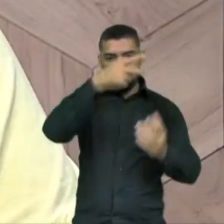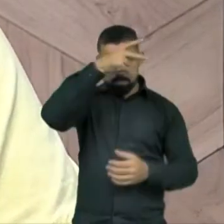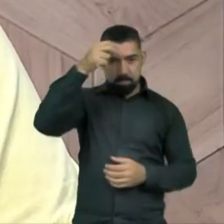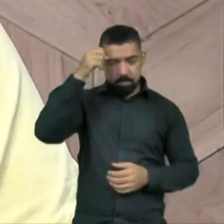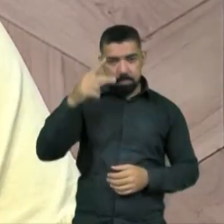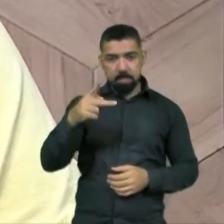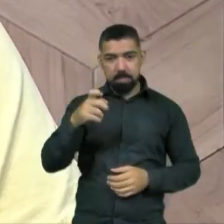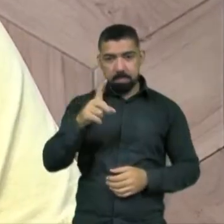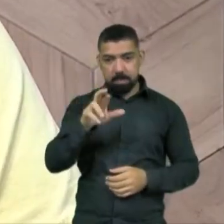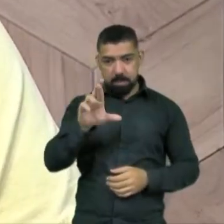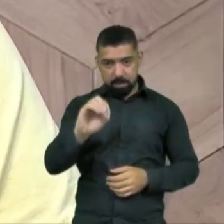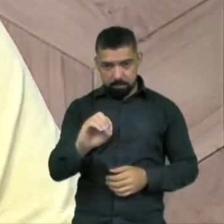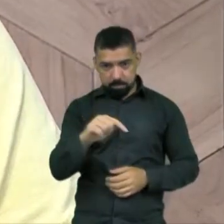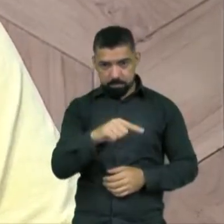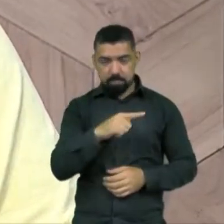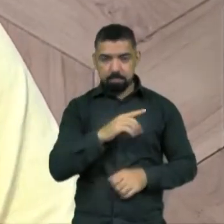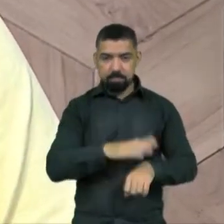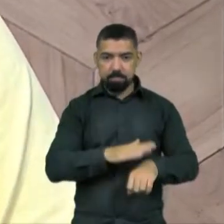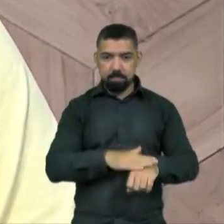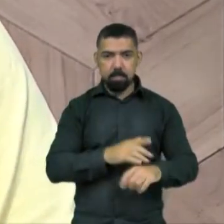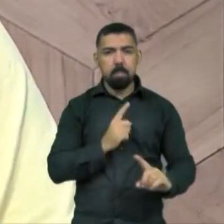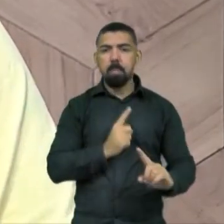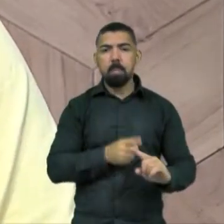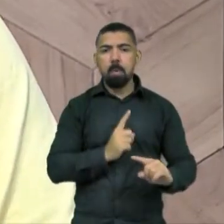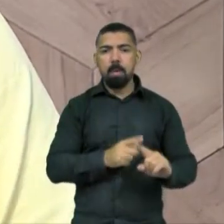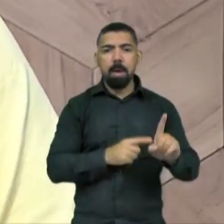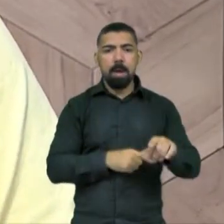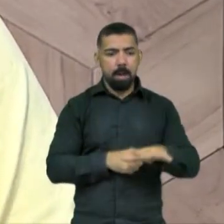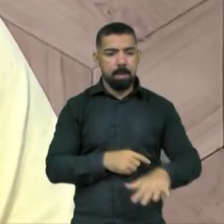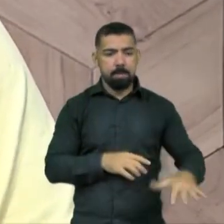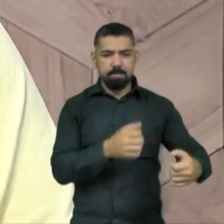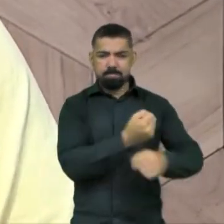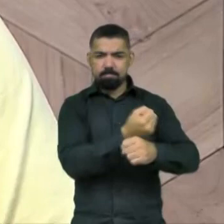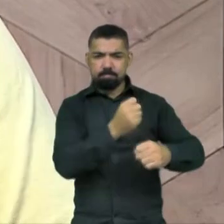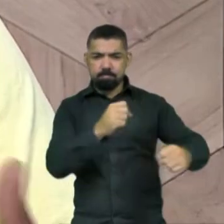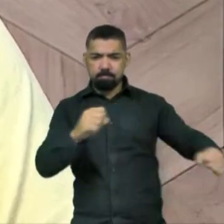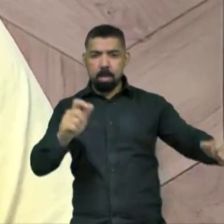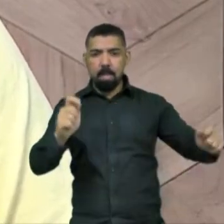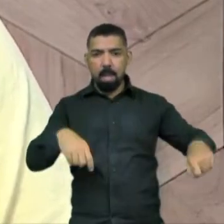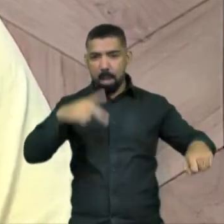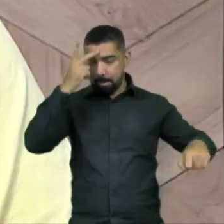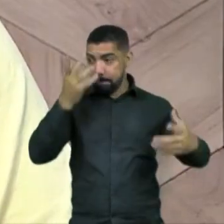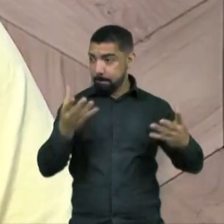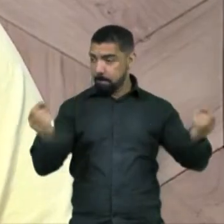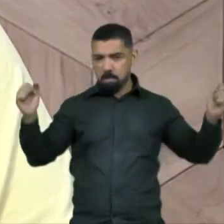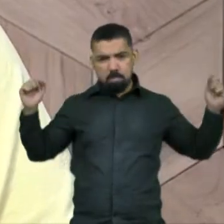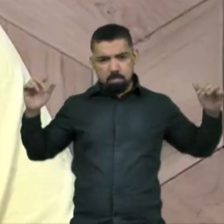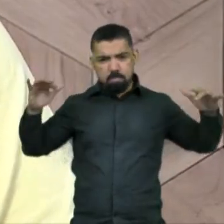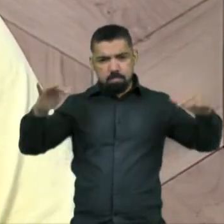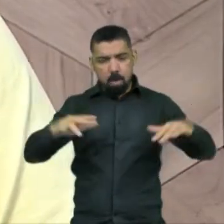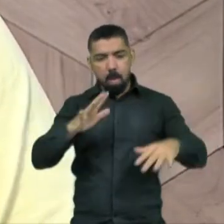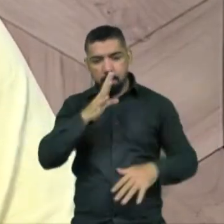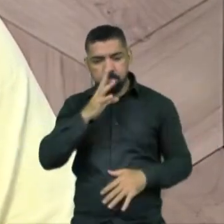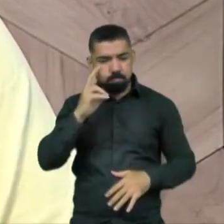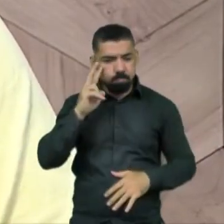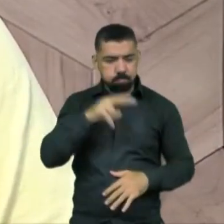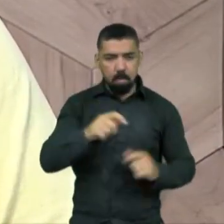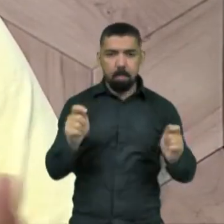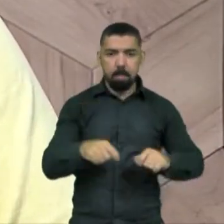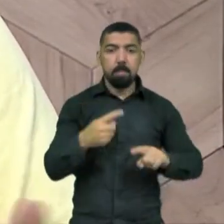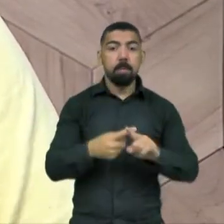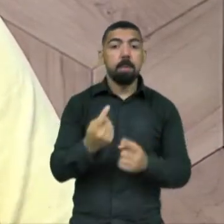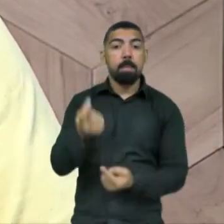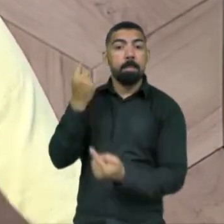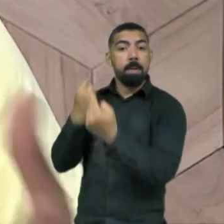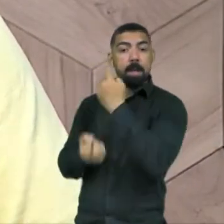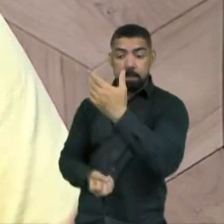Eymar, e justamente por ser um espaço amplo, que acomode bastante espectadores, porque na época em que o espetáculo